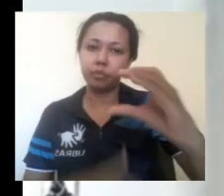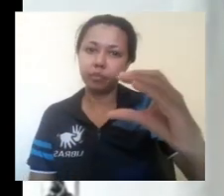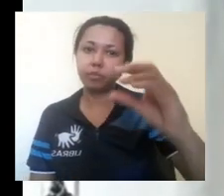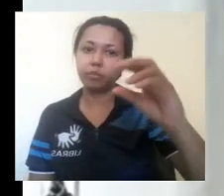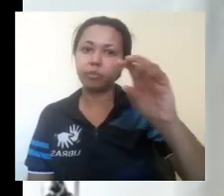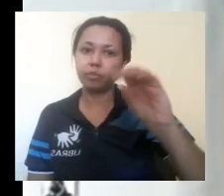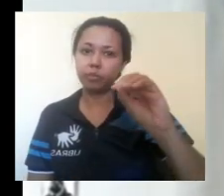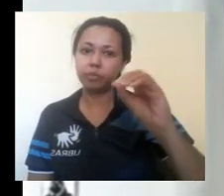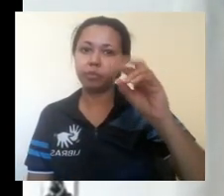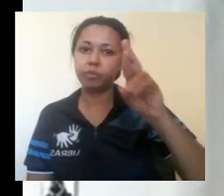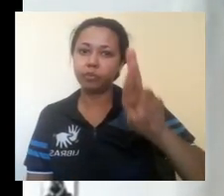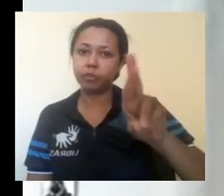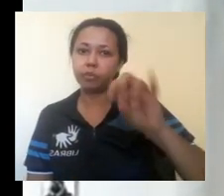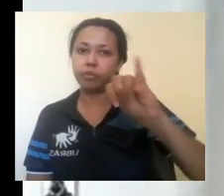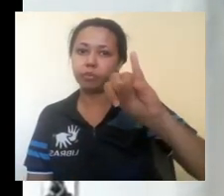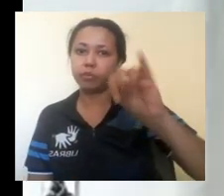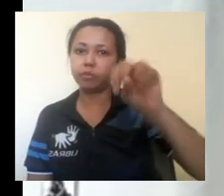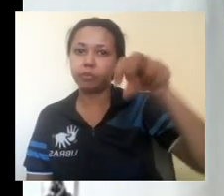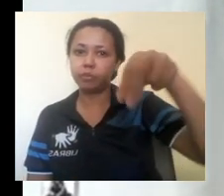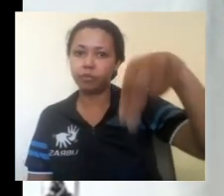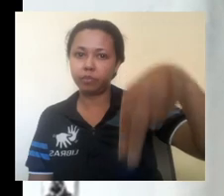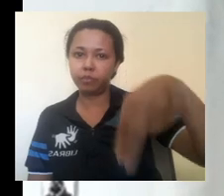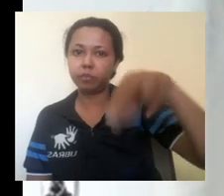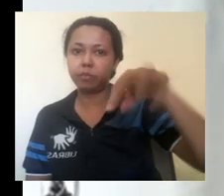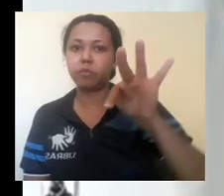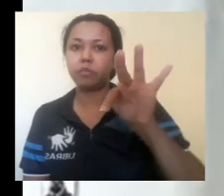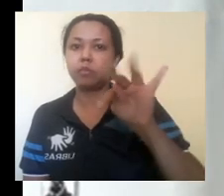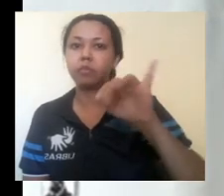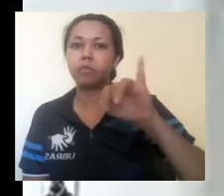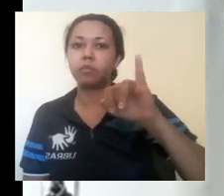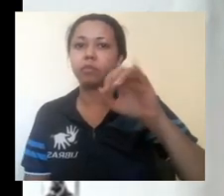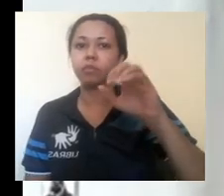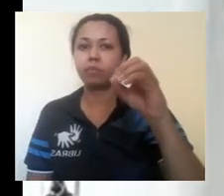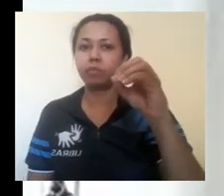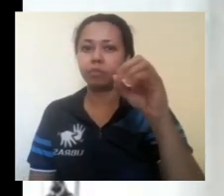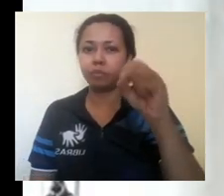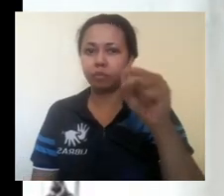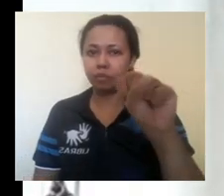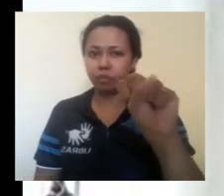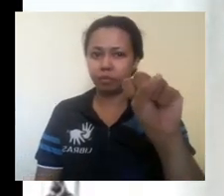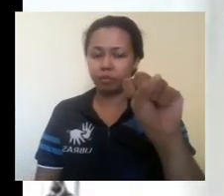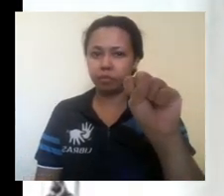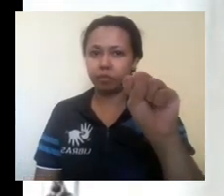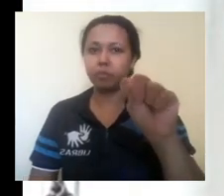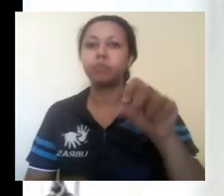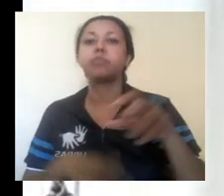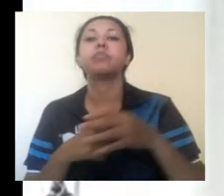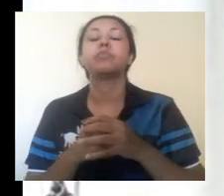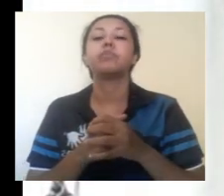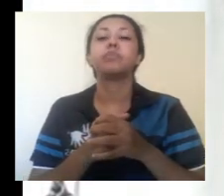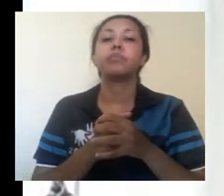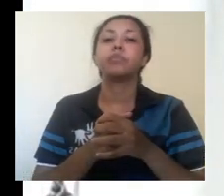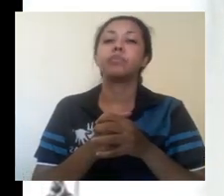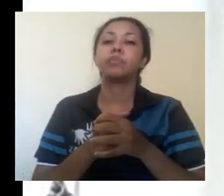quando a gente lê sobre ele, né, se vocês lerem antes, ele vai falar sobre